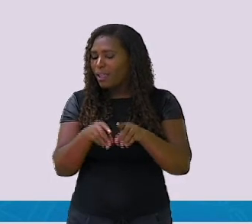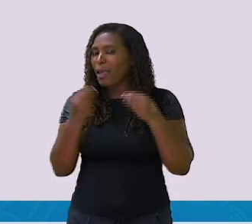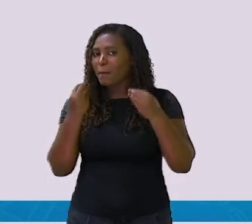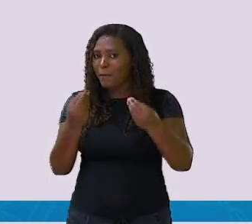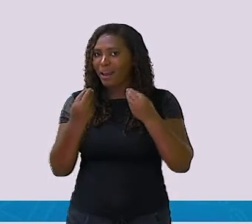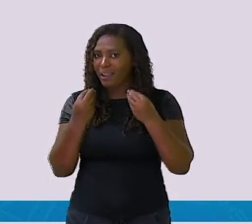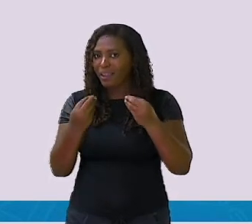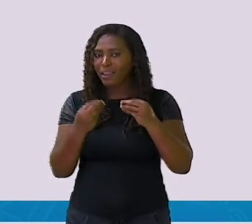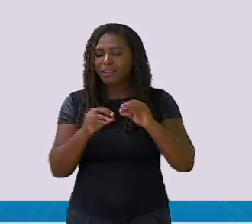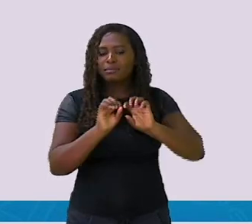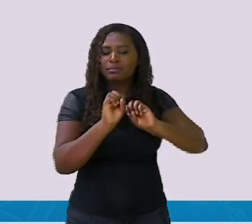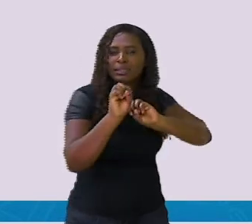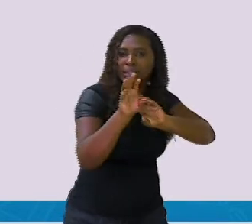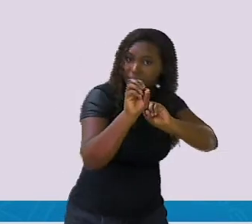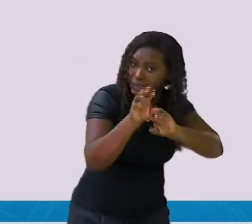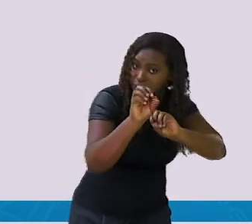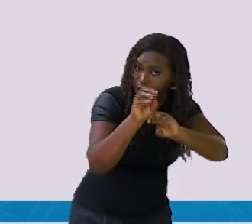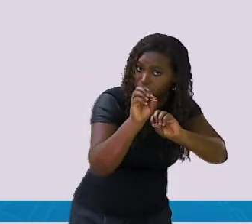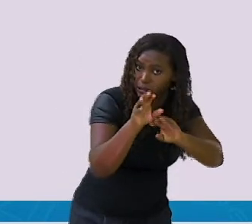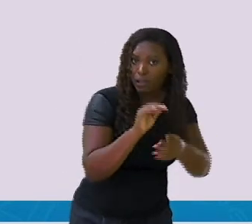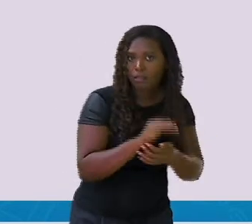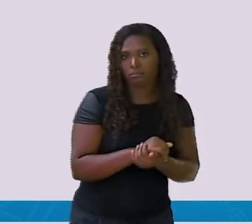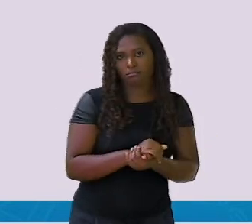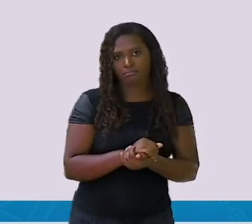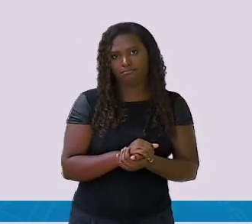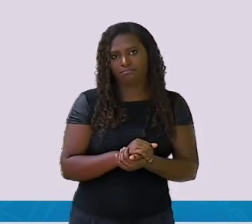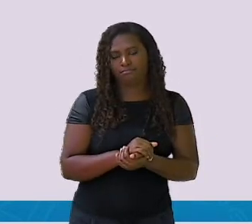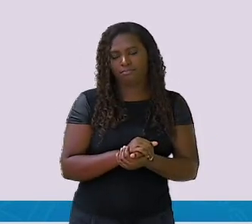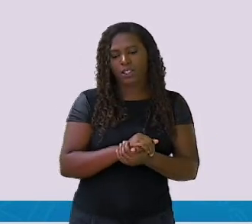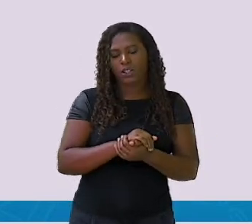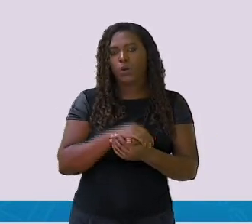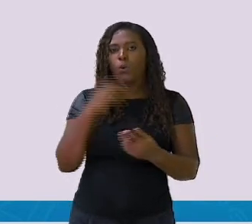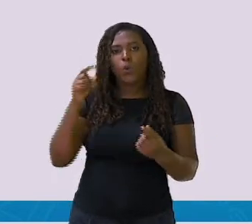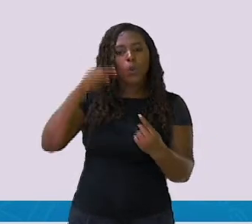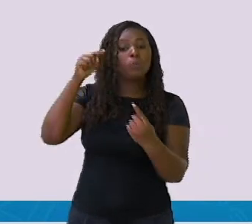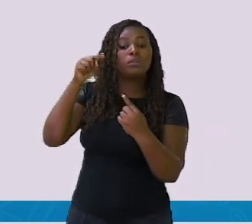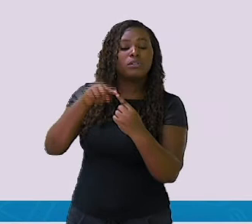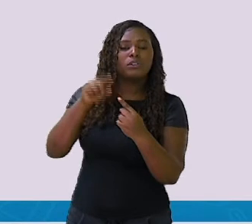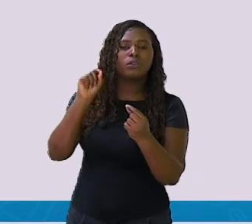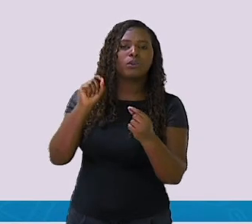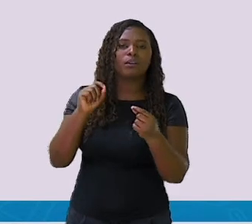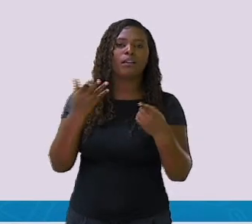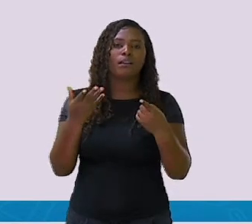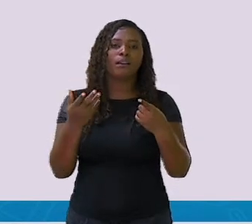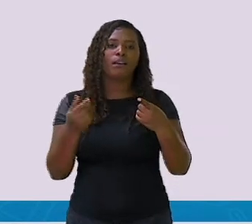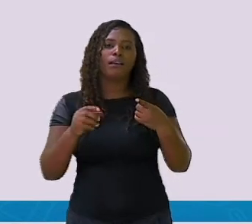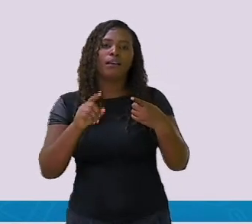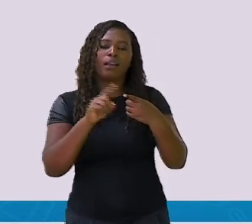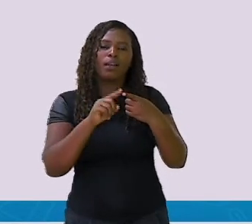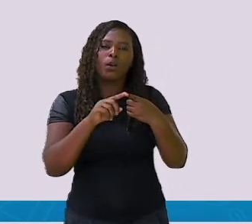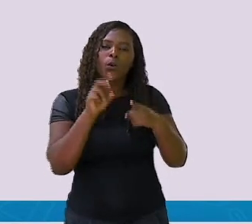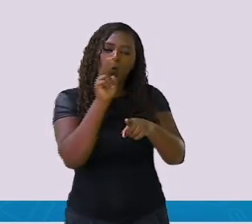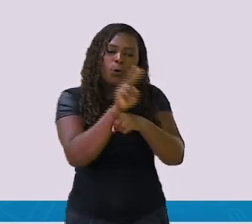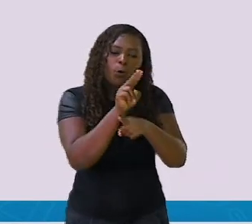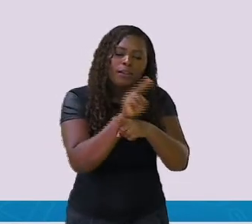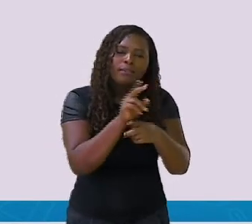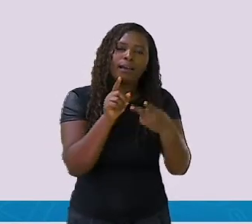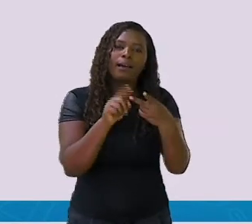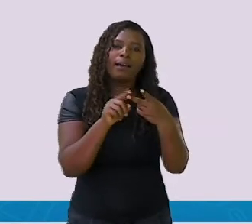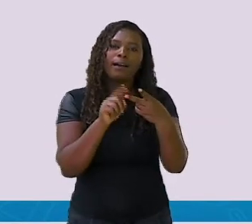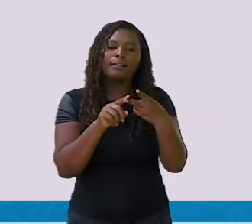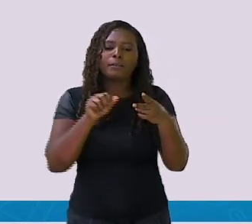é recuperar, preservar e disseminar a memória coletiva por meio de objetos.